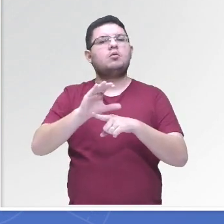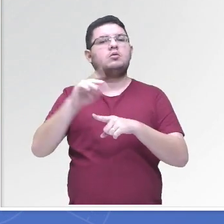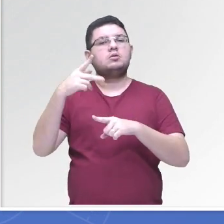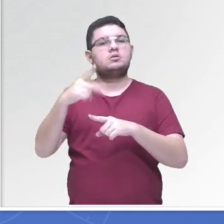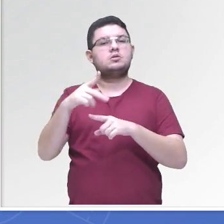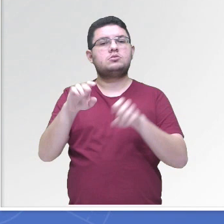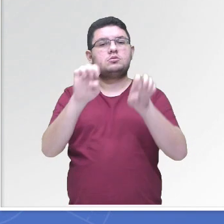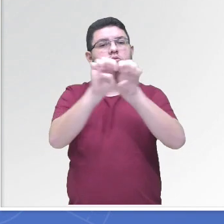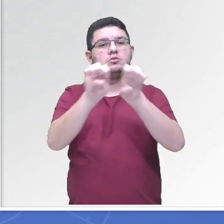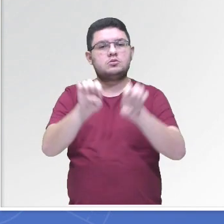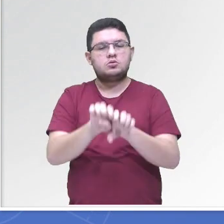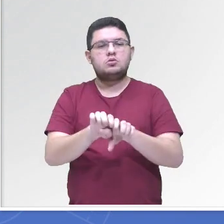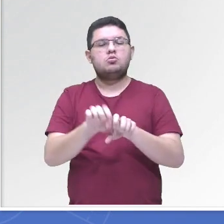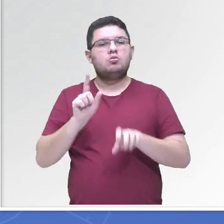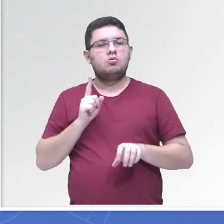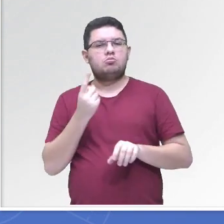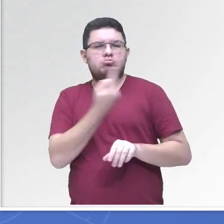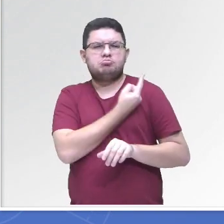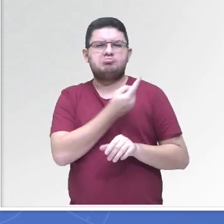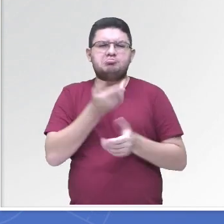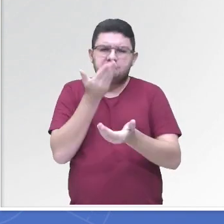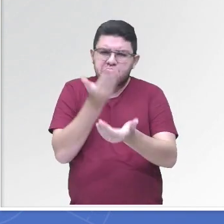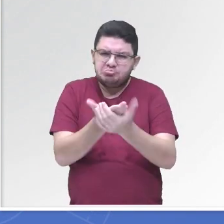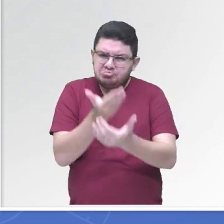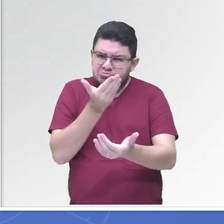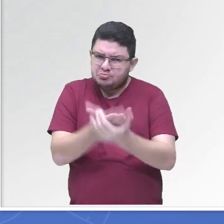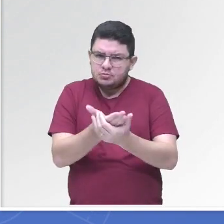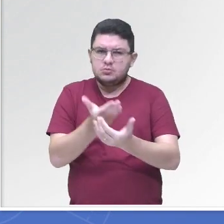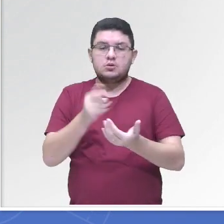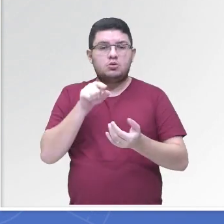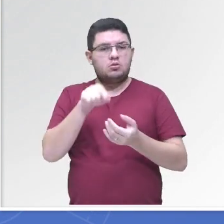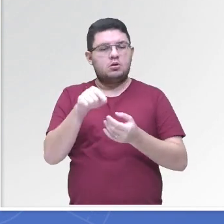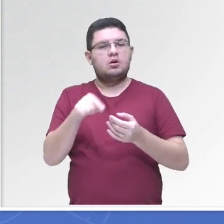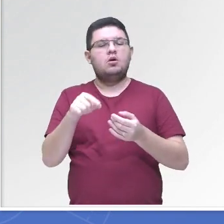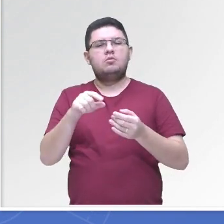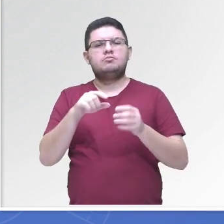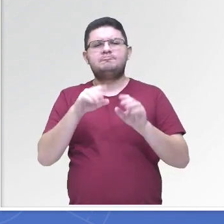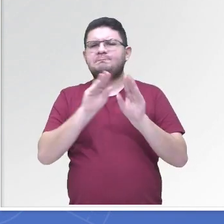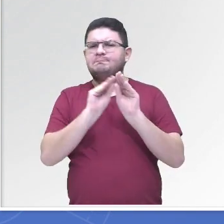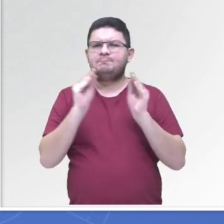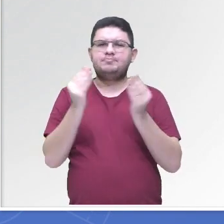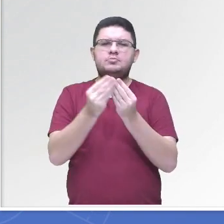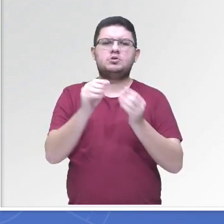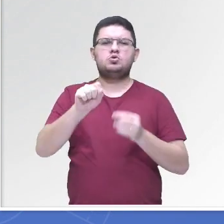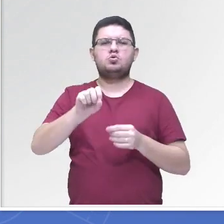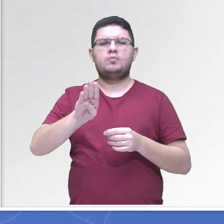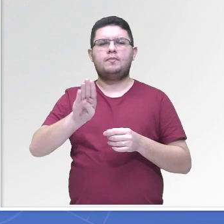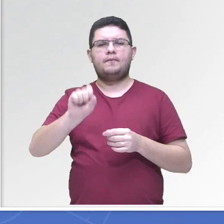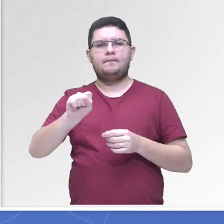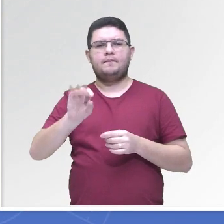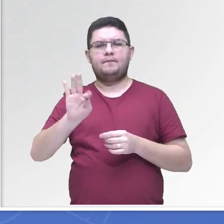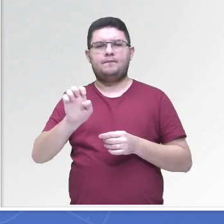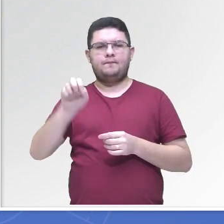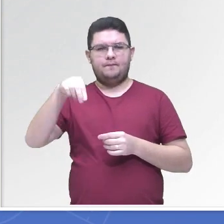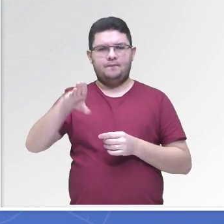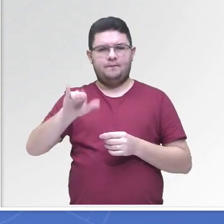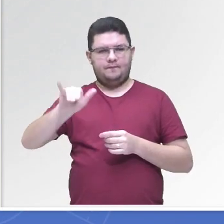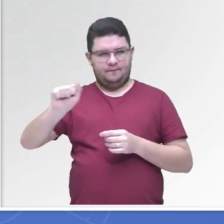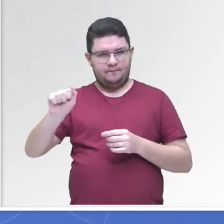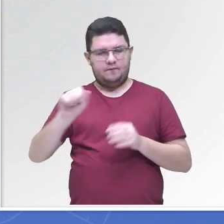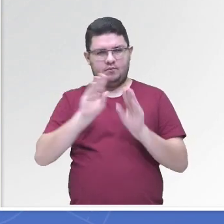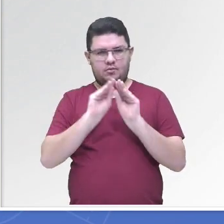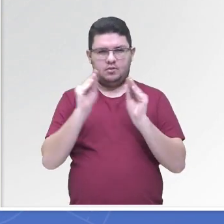pouquinho melhor sobre essas substâncias formadas a partir desse elemento e vai ver o quanto